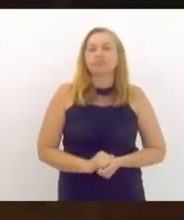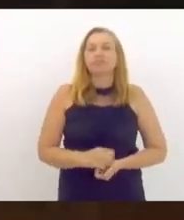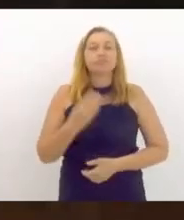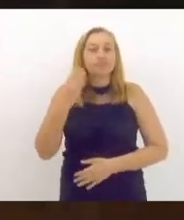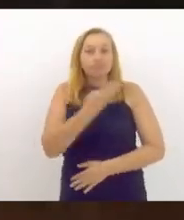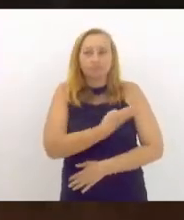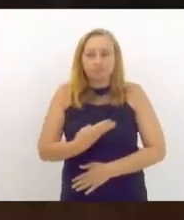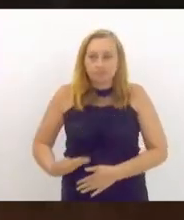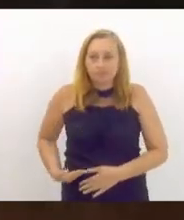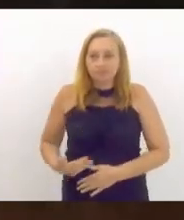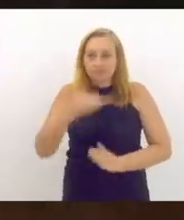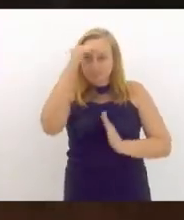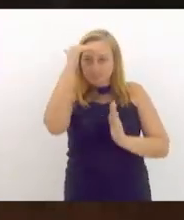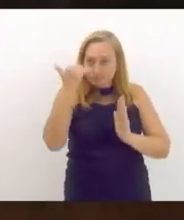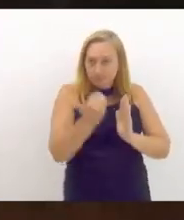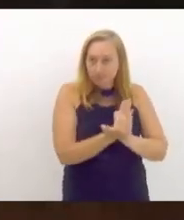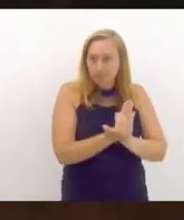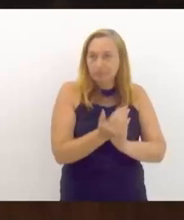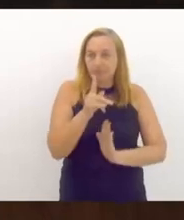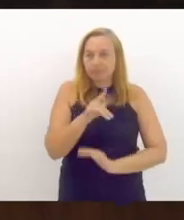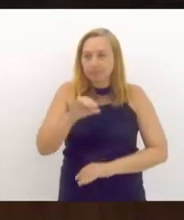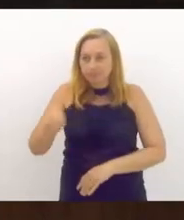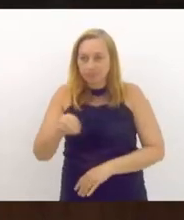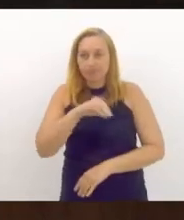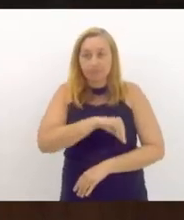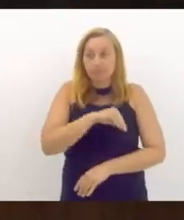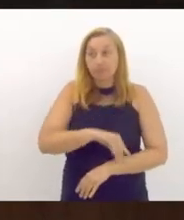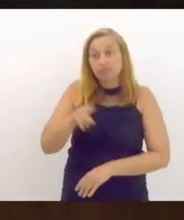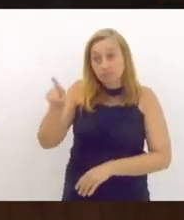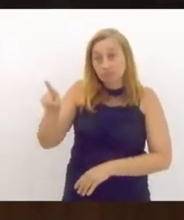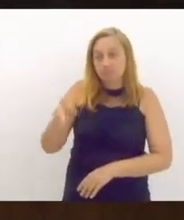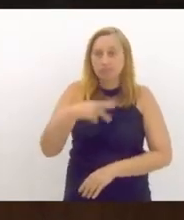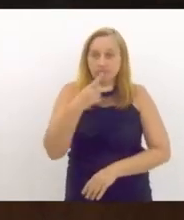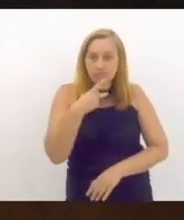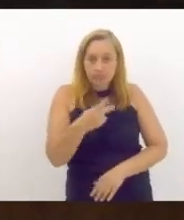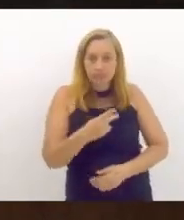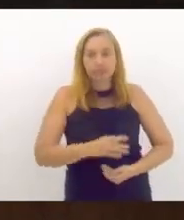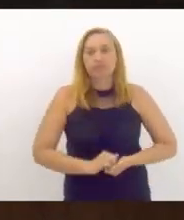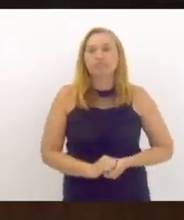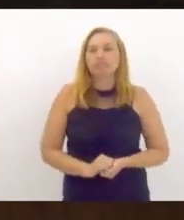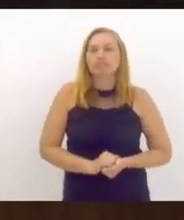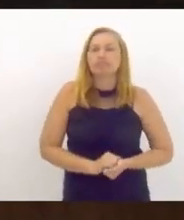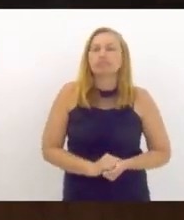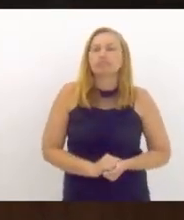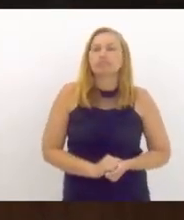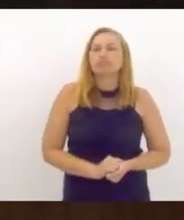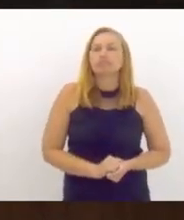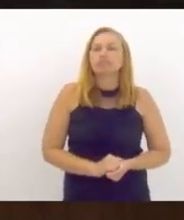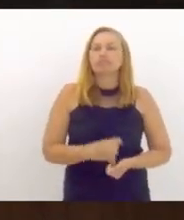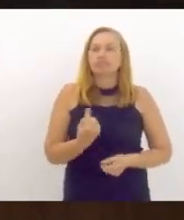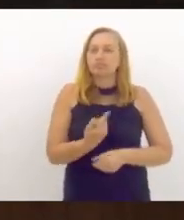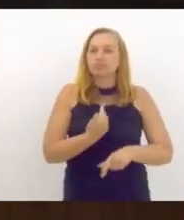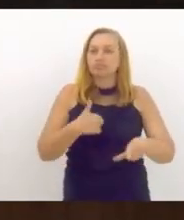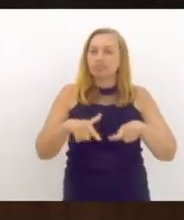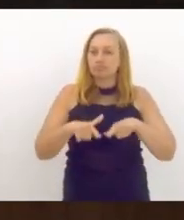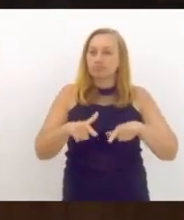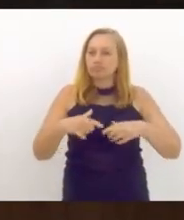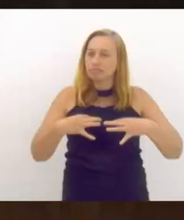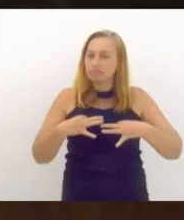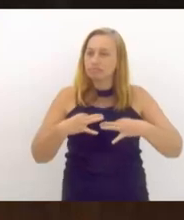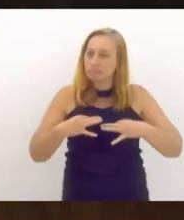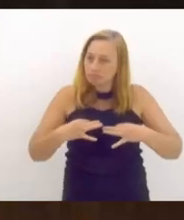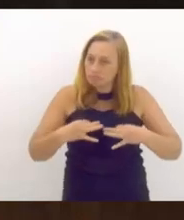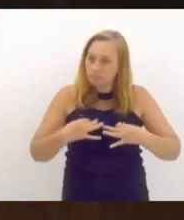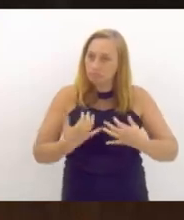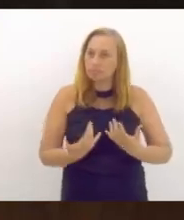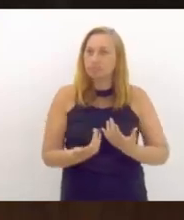governador cumpra o piso salarial, como ele mesmo se dispôs, e colocando a nossa mandata à disposição